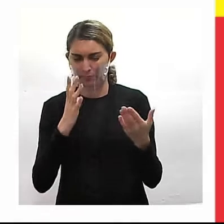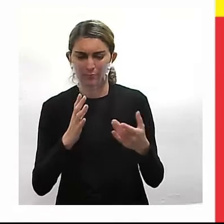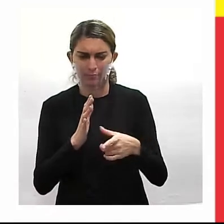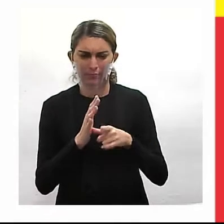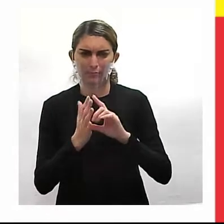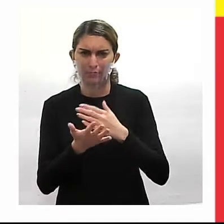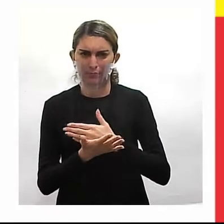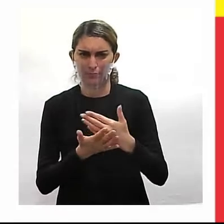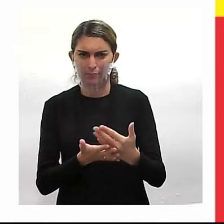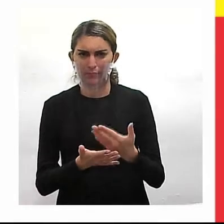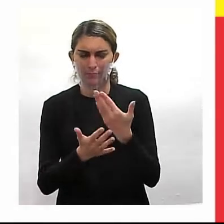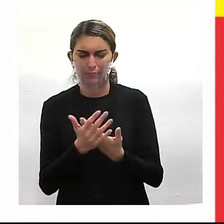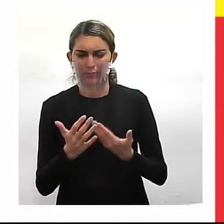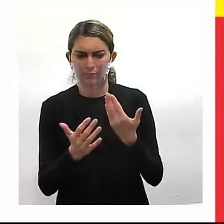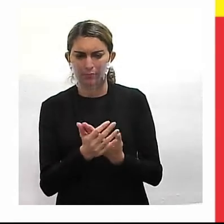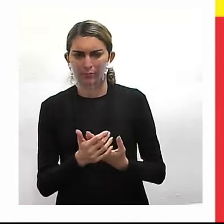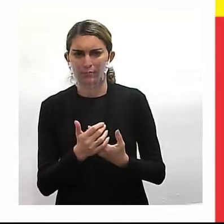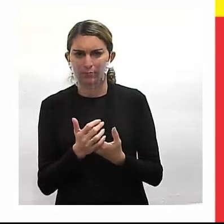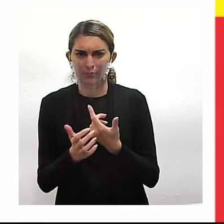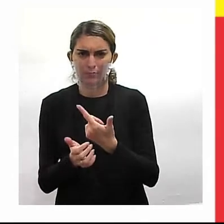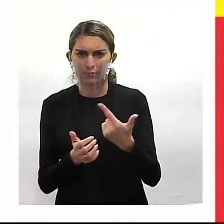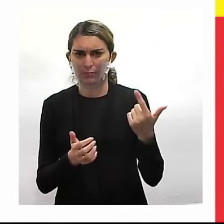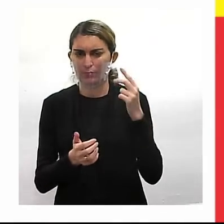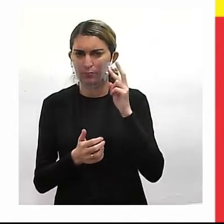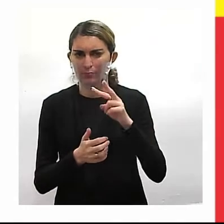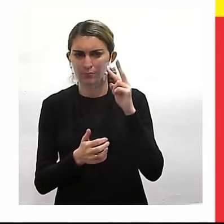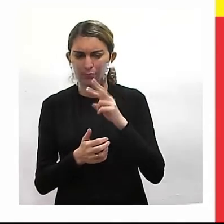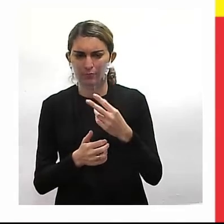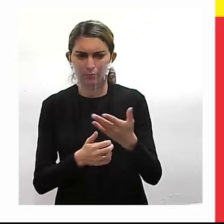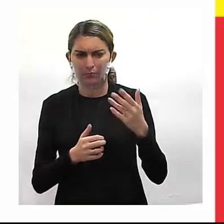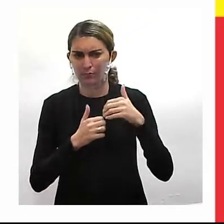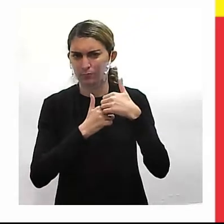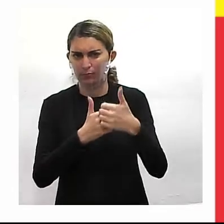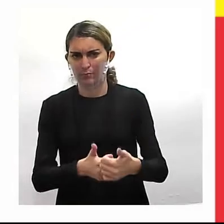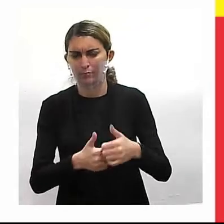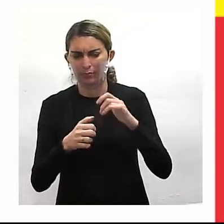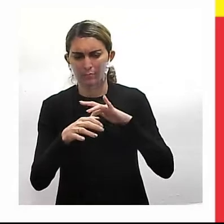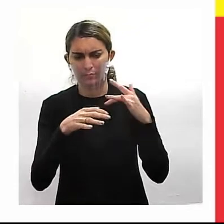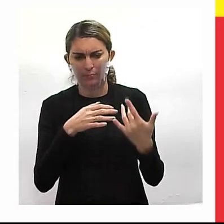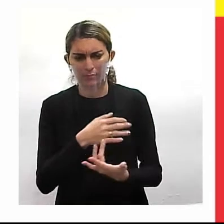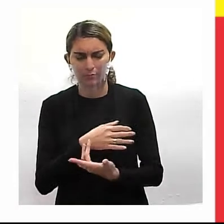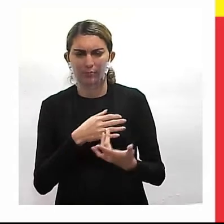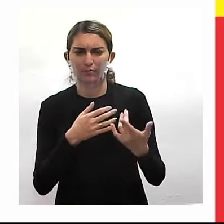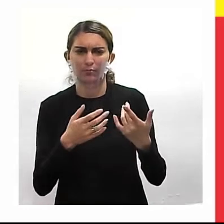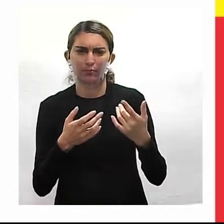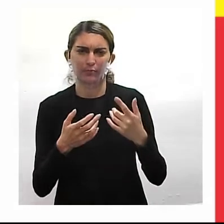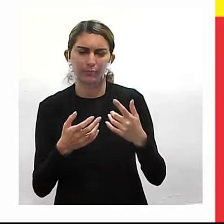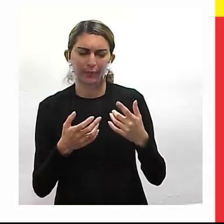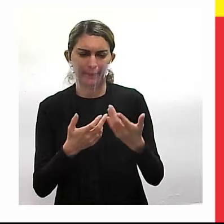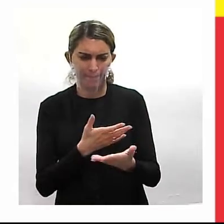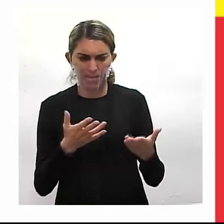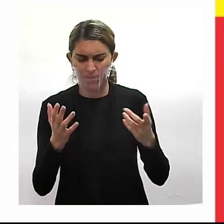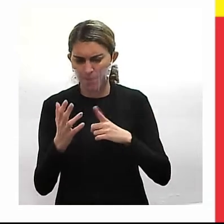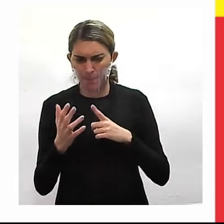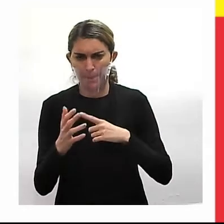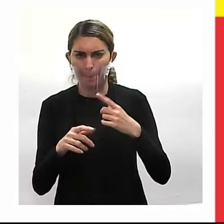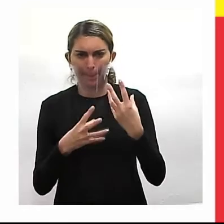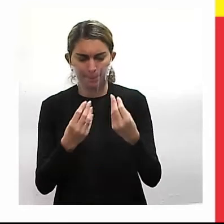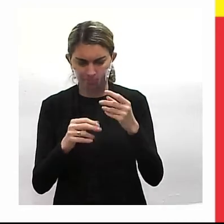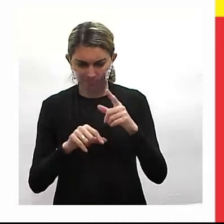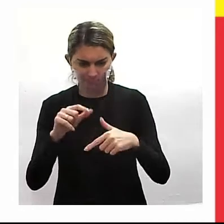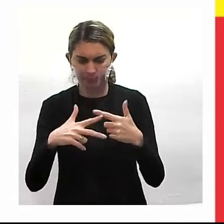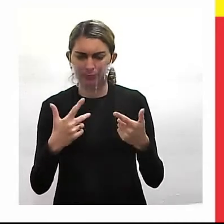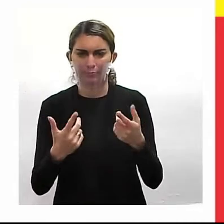eu começar a aula, aquele outro lembretezinho, segue lá na rede social, segue lá no Prof. Bruno Lardião, lá tem muito material,